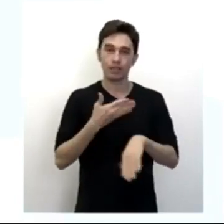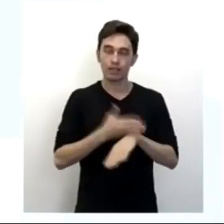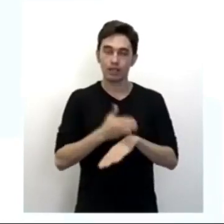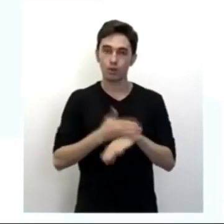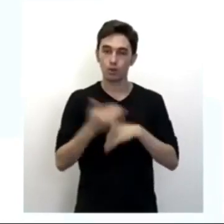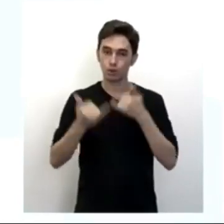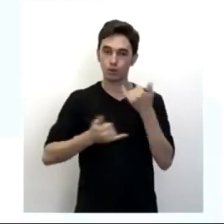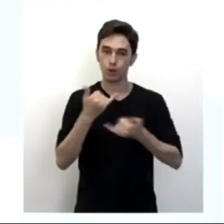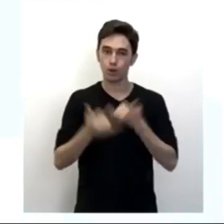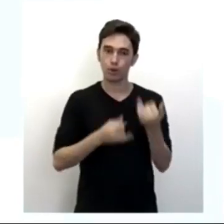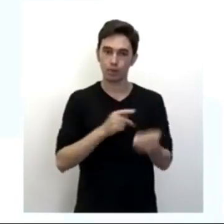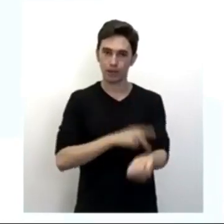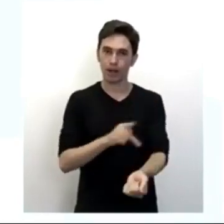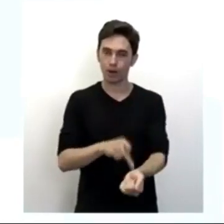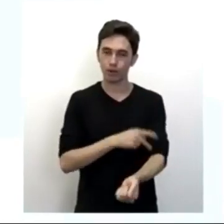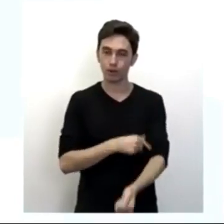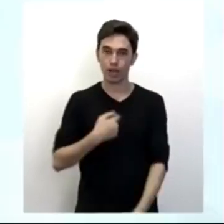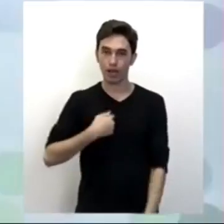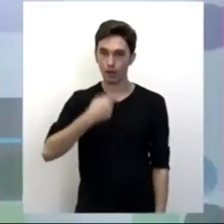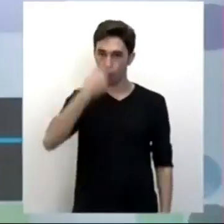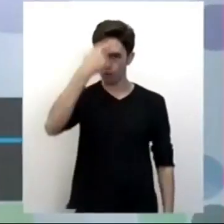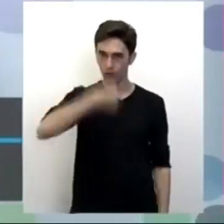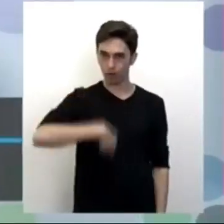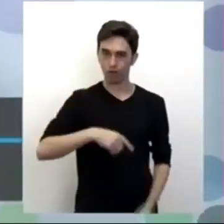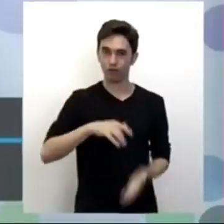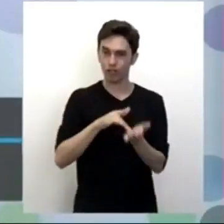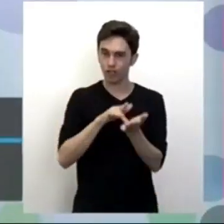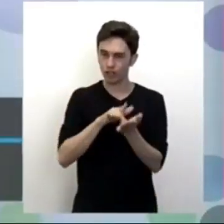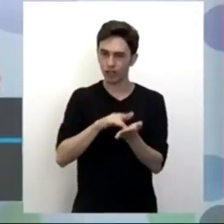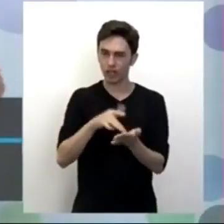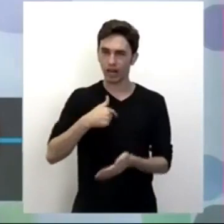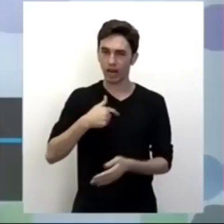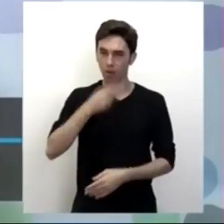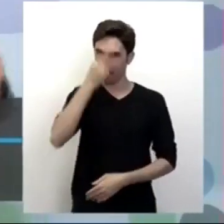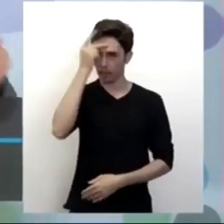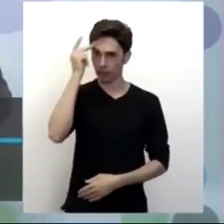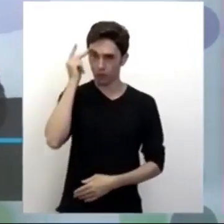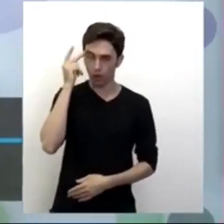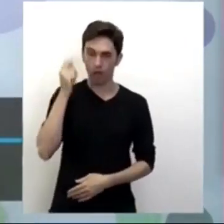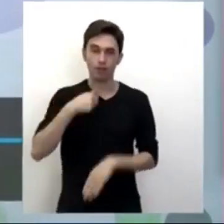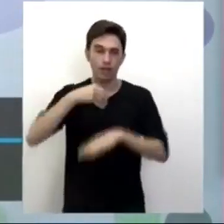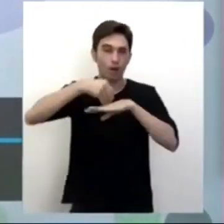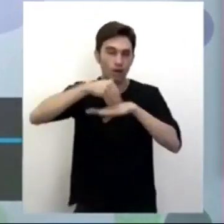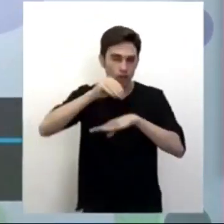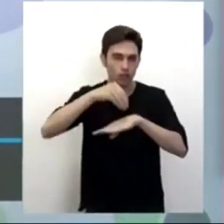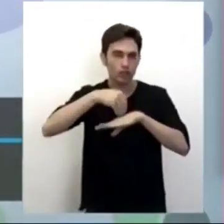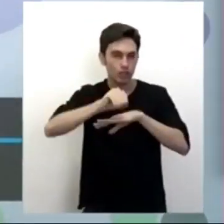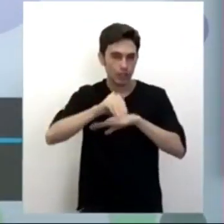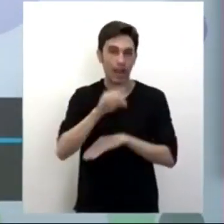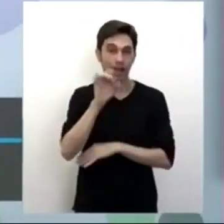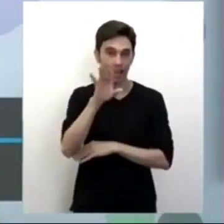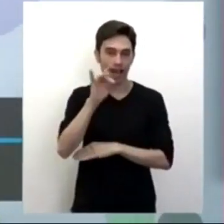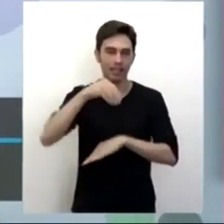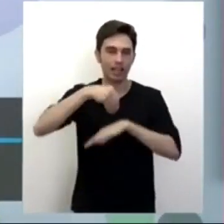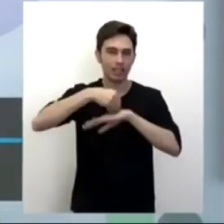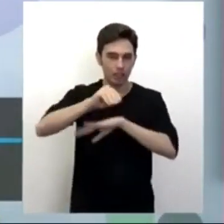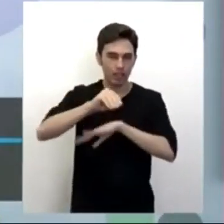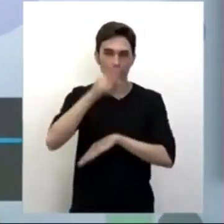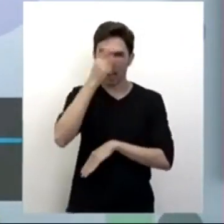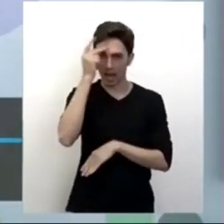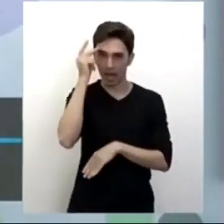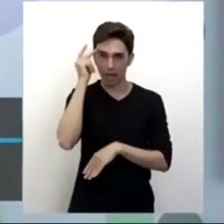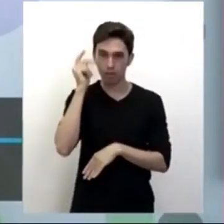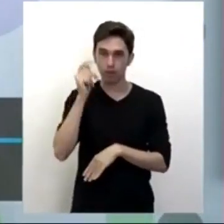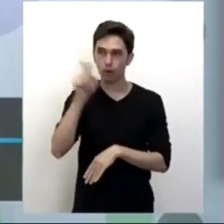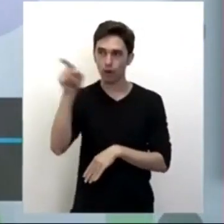Eu vou fingir que sou uma pessoa. Vou dar algumas dicas. A cada dica, a galera da produção vai dar um clique aí.